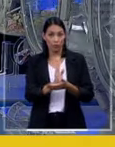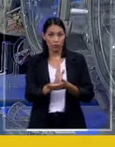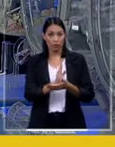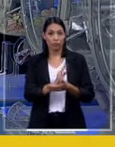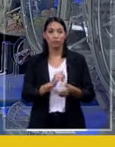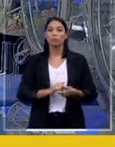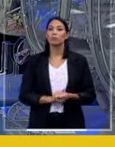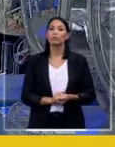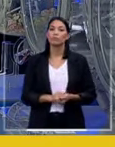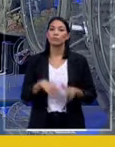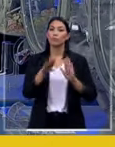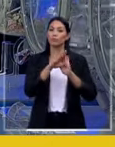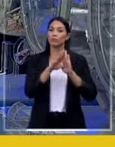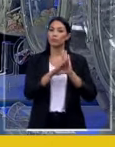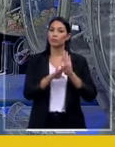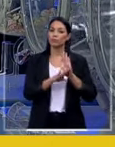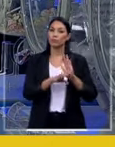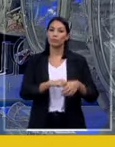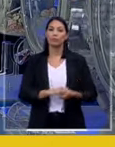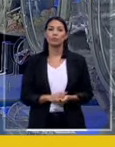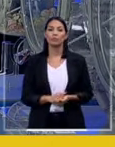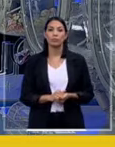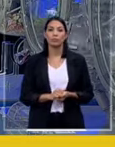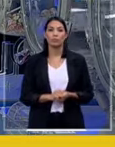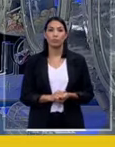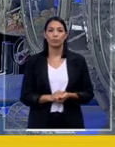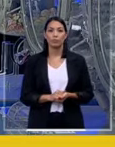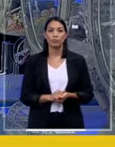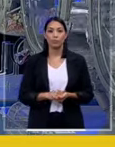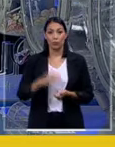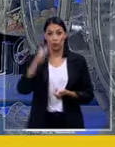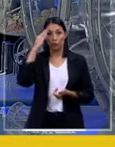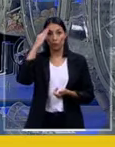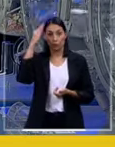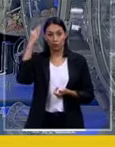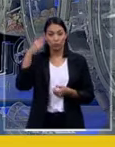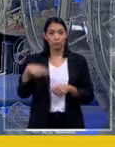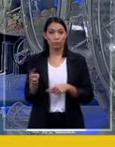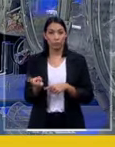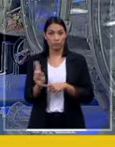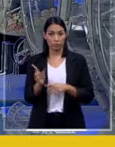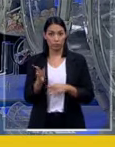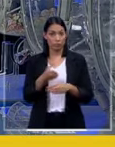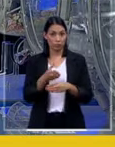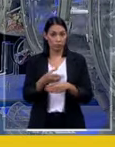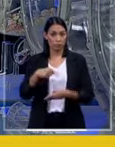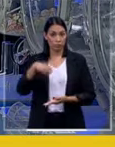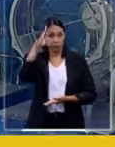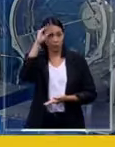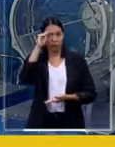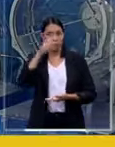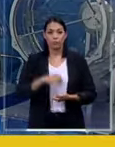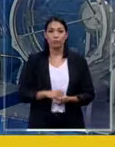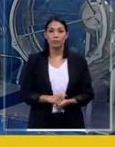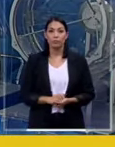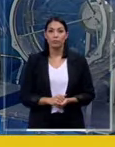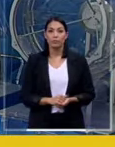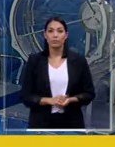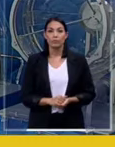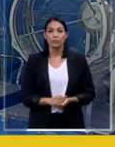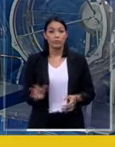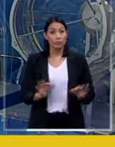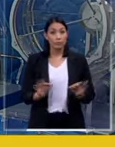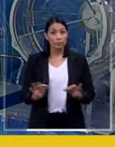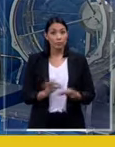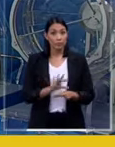Paz e a senhora Daiane da Silva, os quais agradecemos a presença e a participação esta noite. Bom, tudo